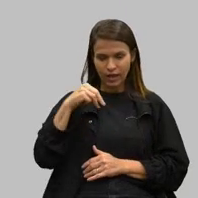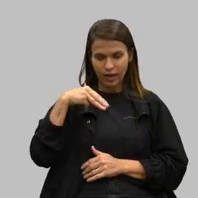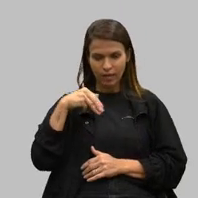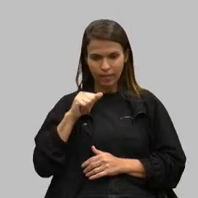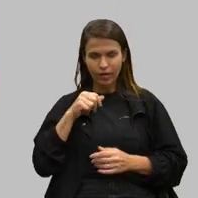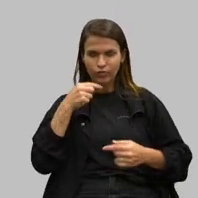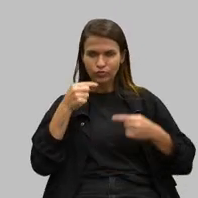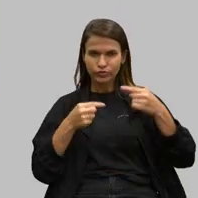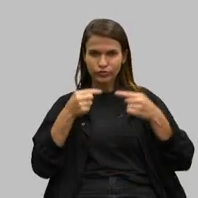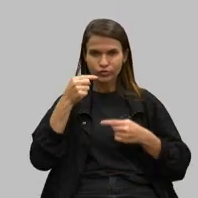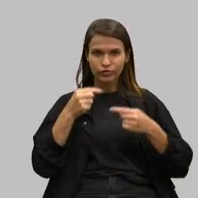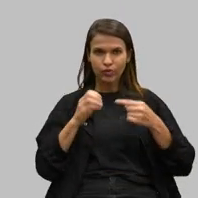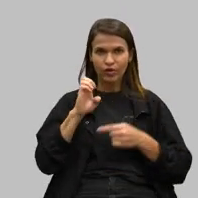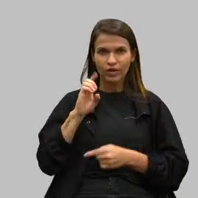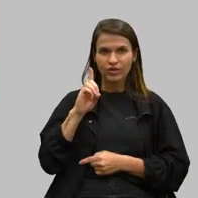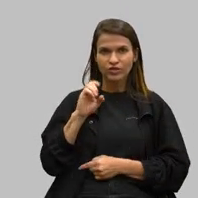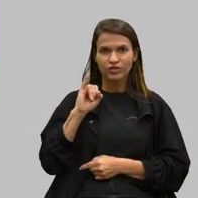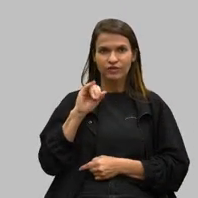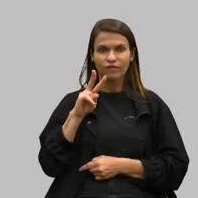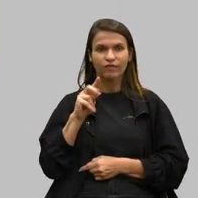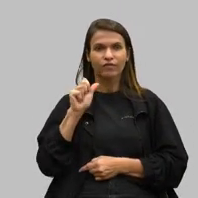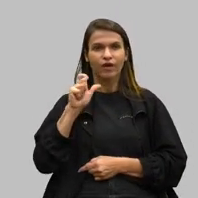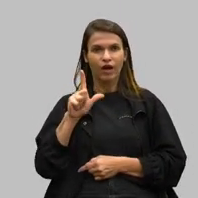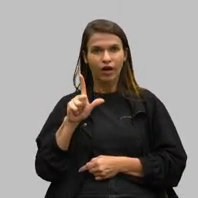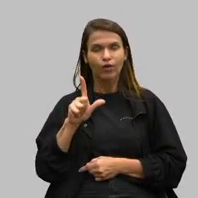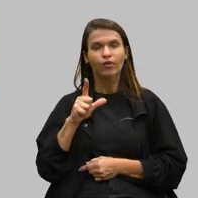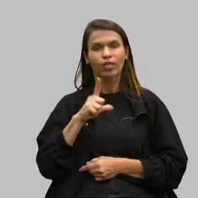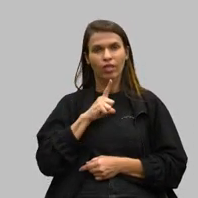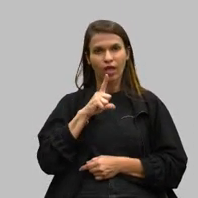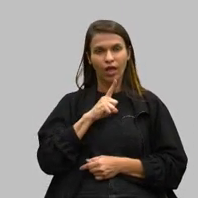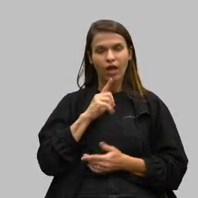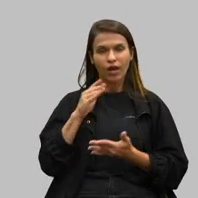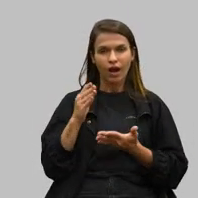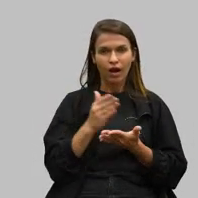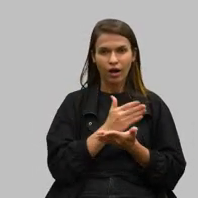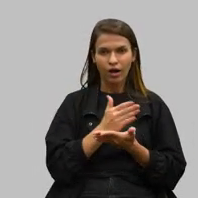COSEMES, Edivaldo, da melhor maneira, existem algumas